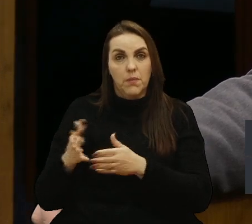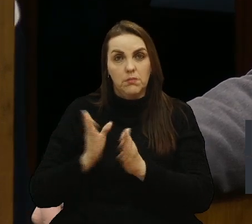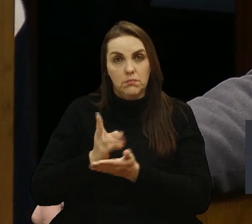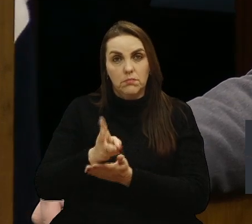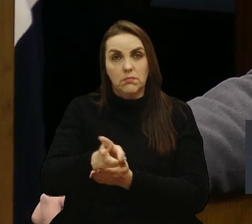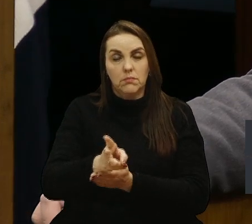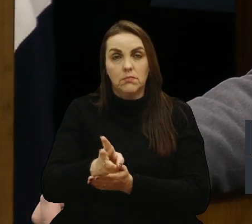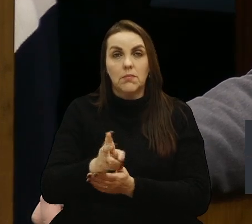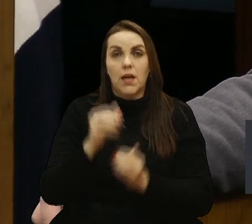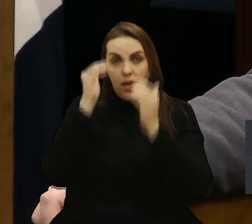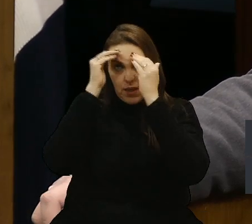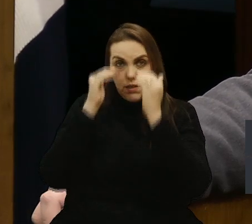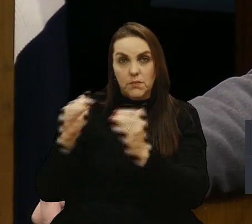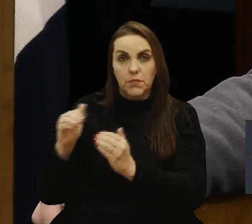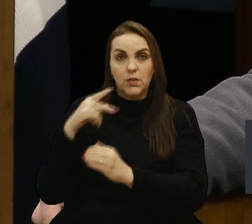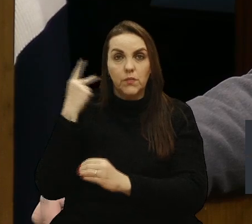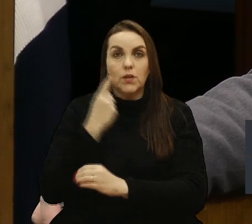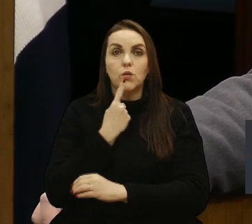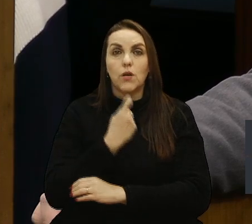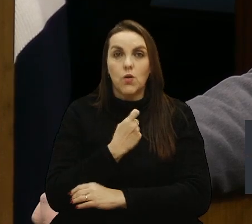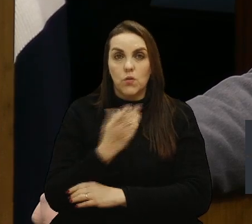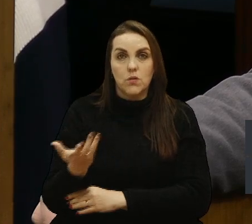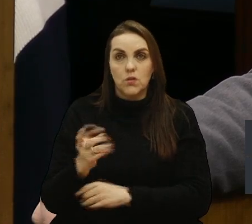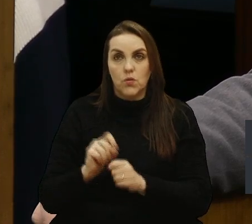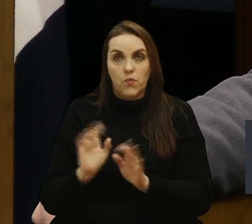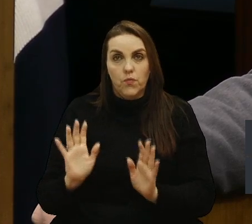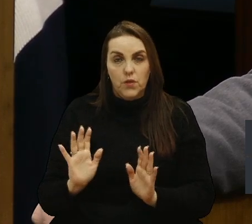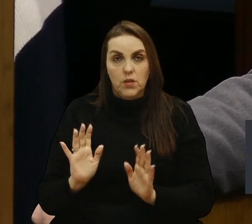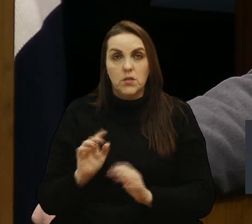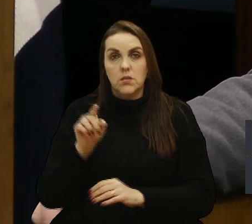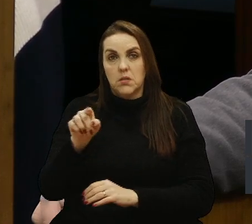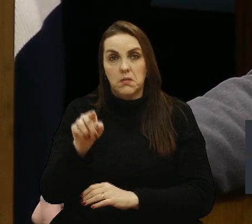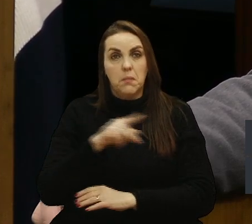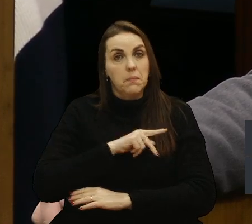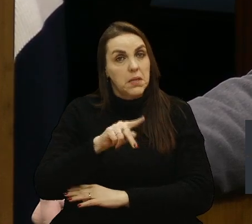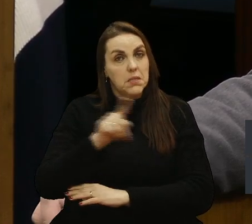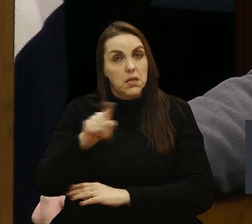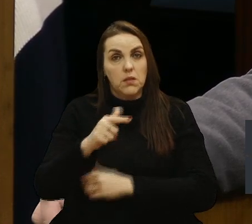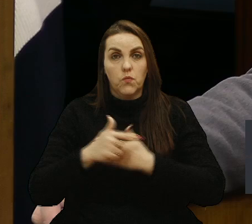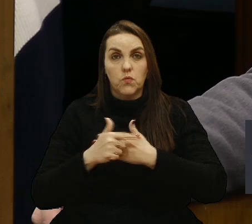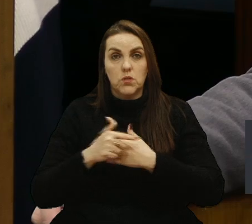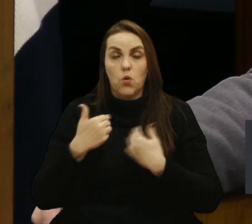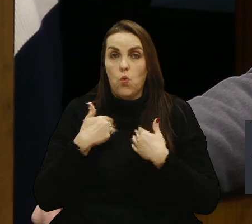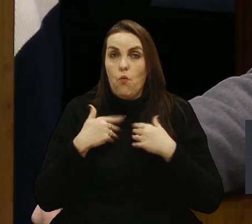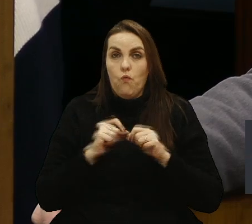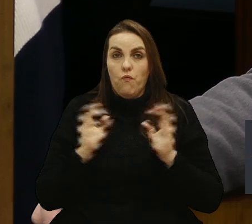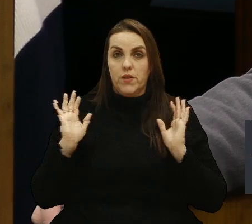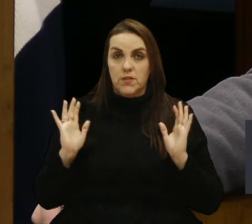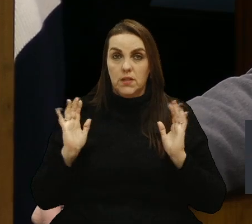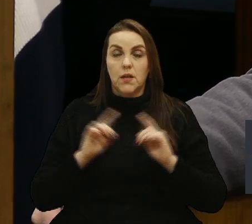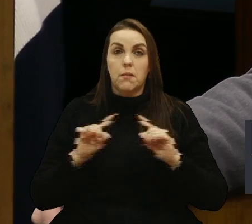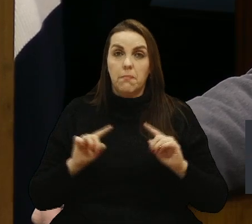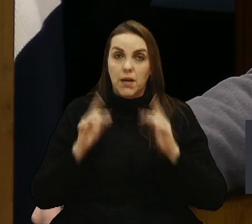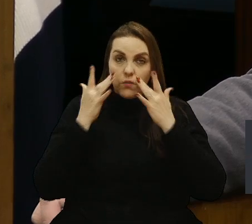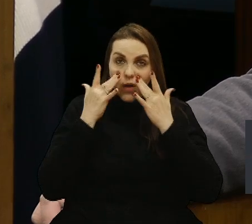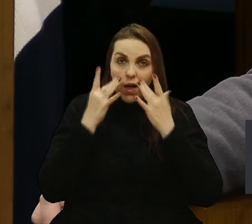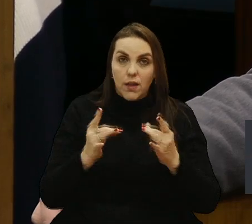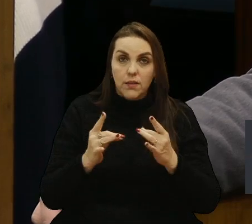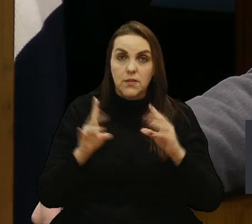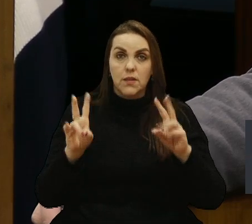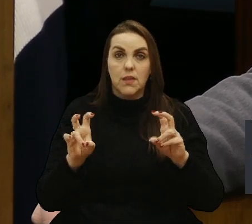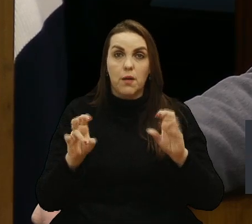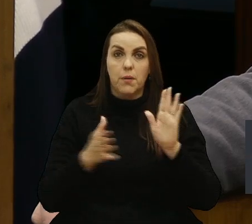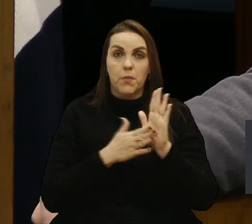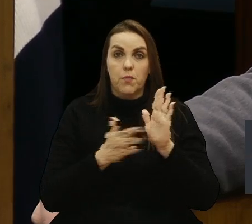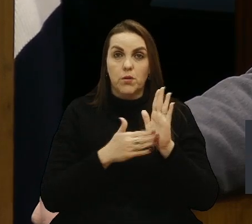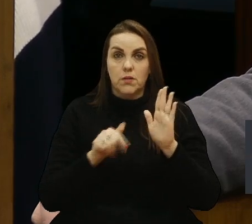Rose, não o fiz, até porque acho que isso é atribuição do presidente da casa, que julgou não necessário, então não serei eu que farei isso. Mas eu vou me ater ao tema que está proposto aqui, que